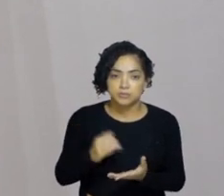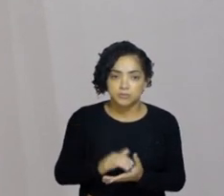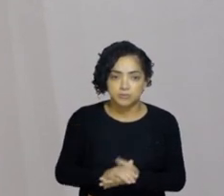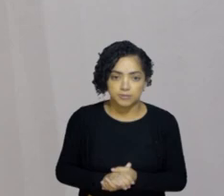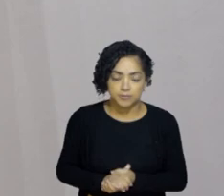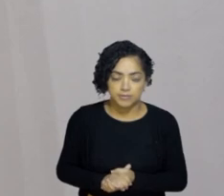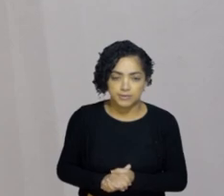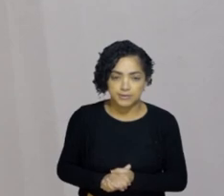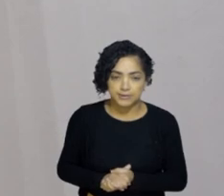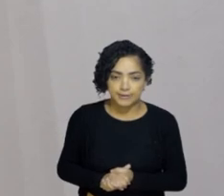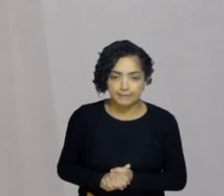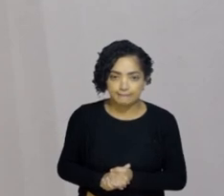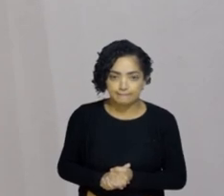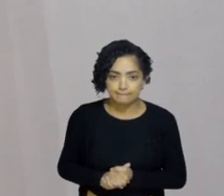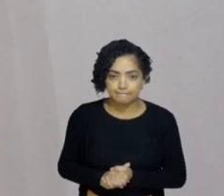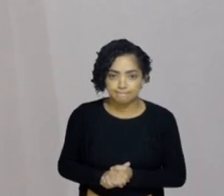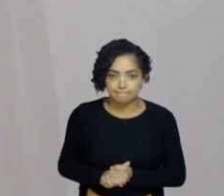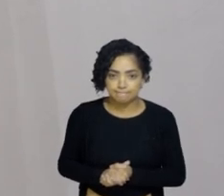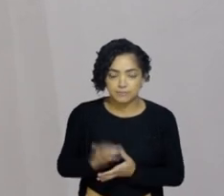parte, deputado,